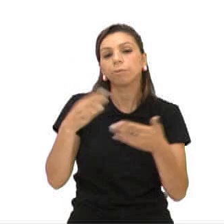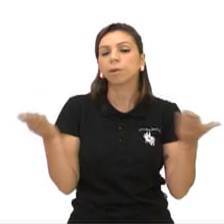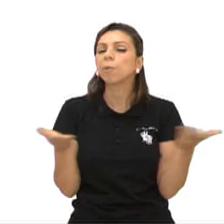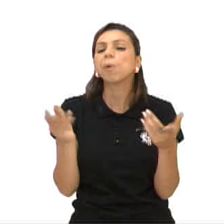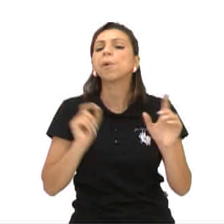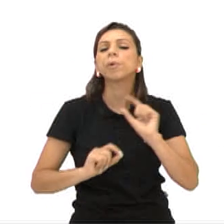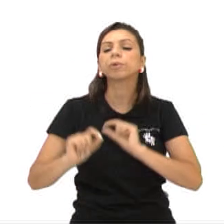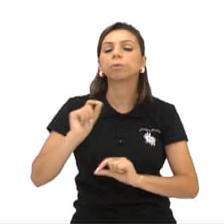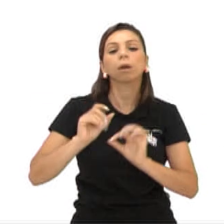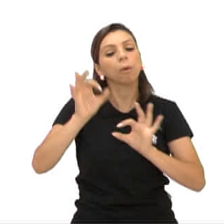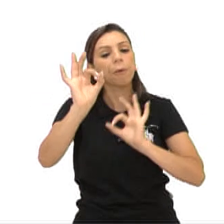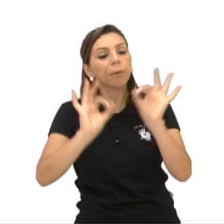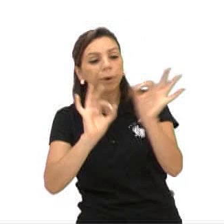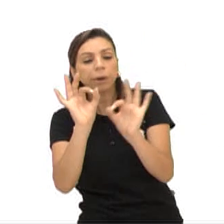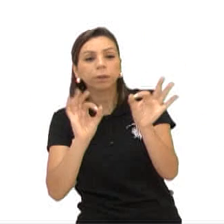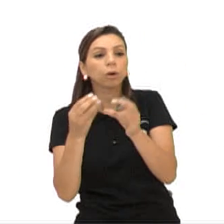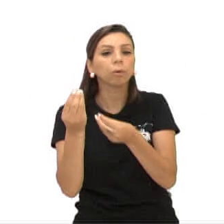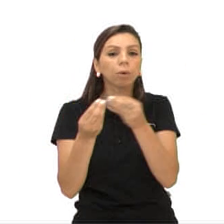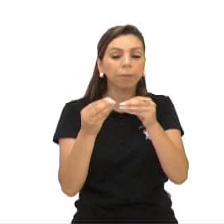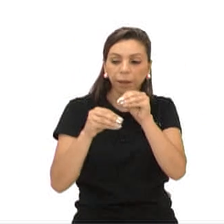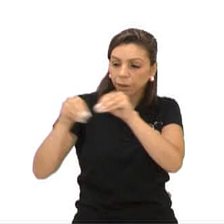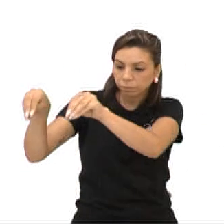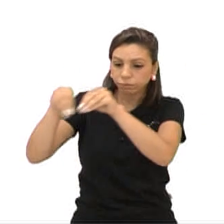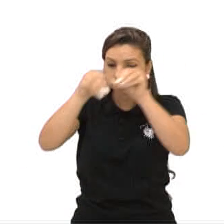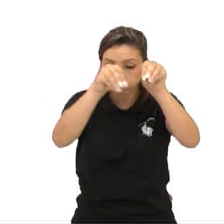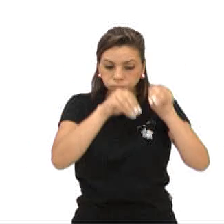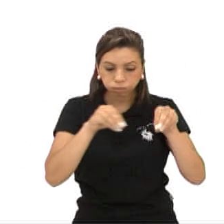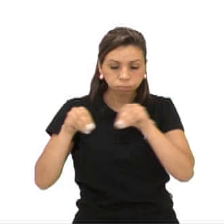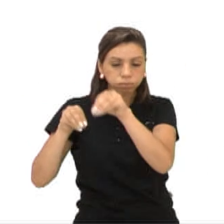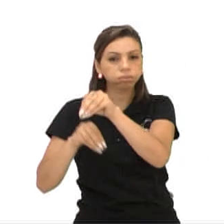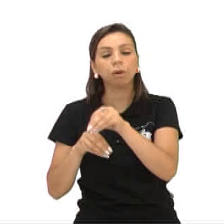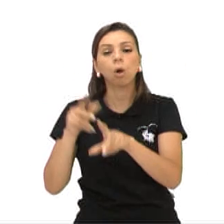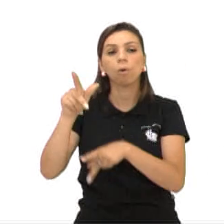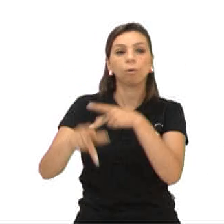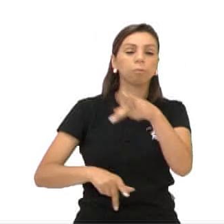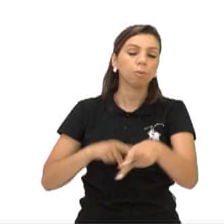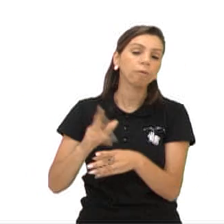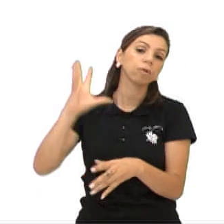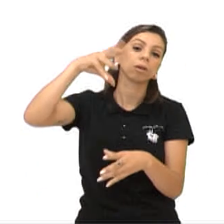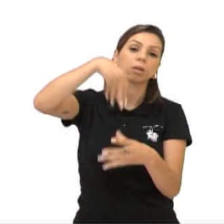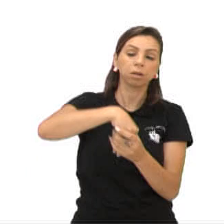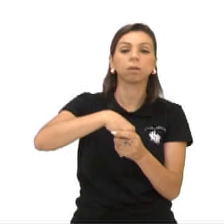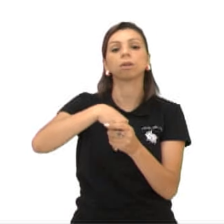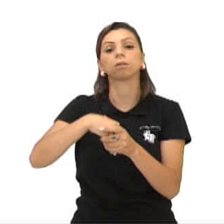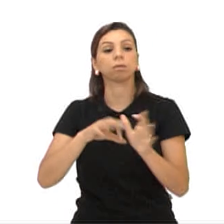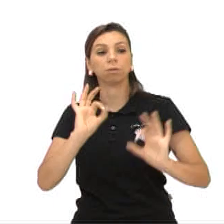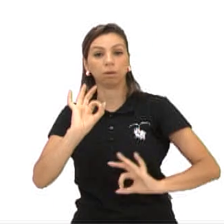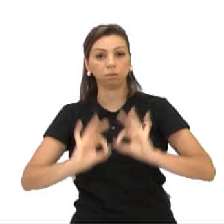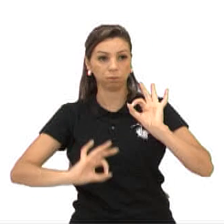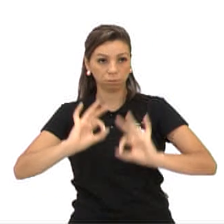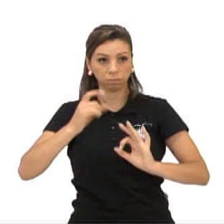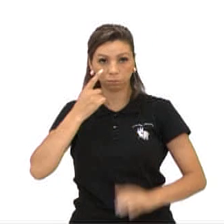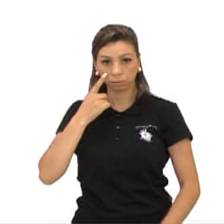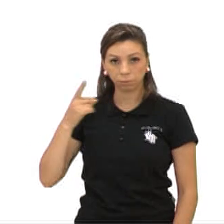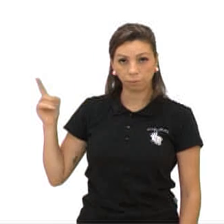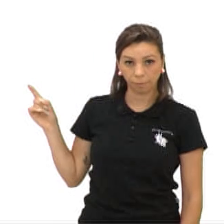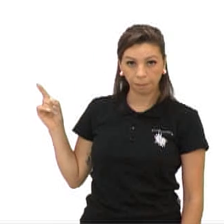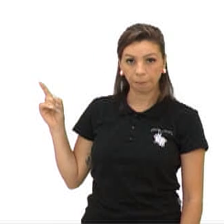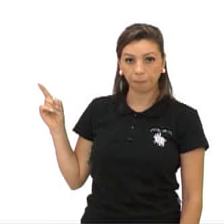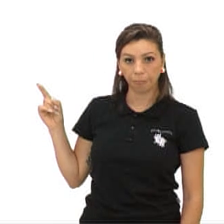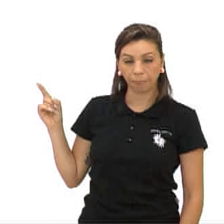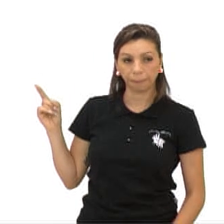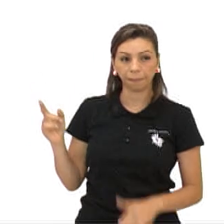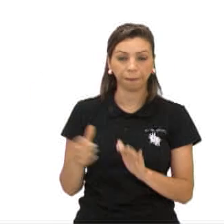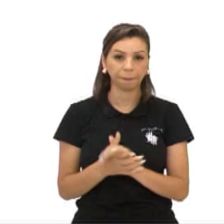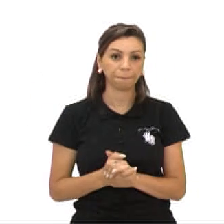vai organizar como é que se distribui essa população. E dentro dessa organização, vimos aqui,